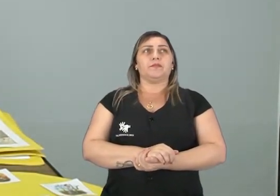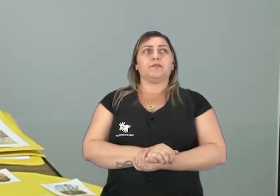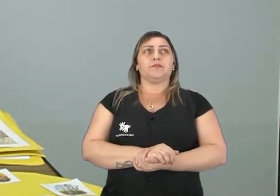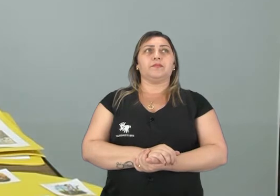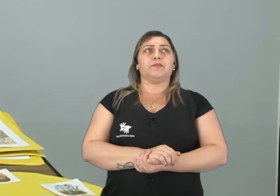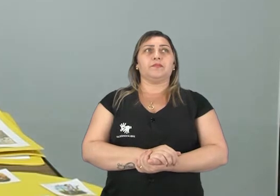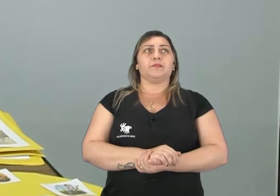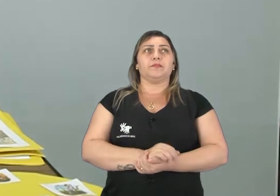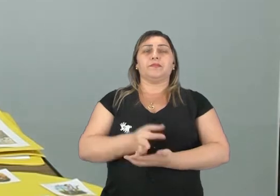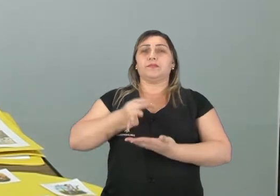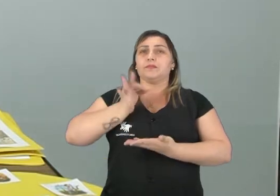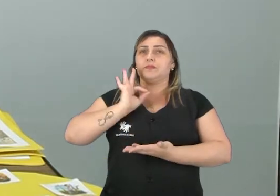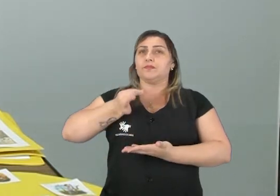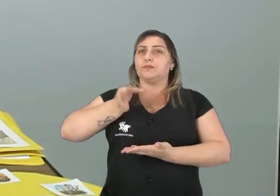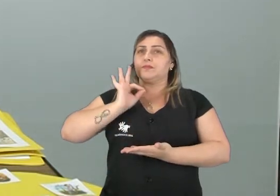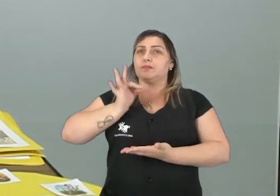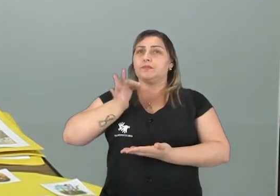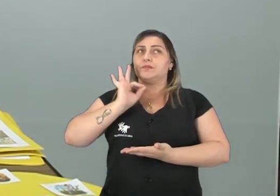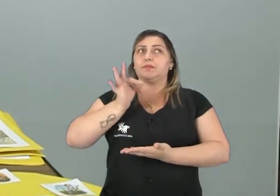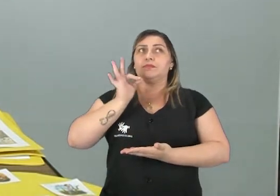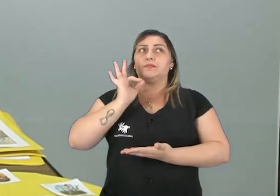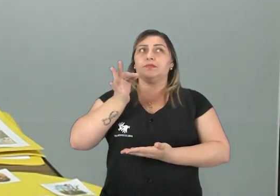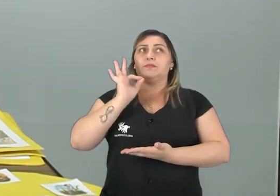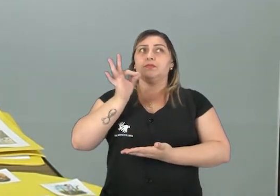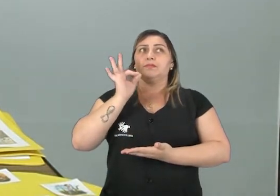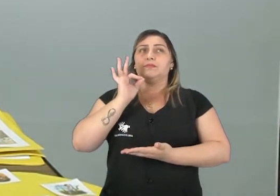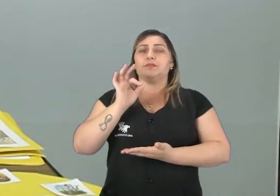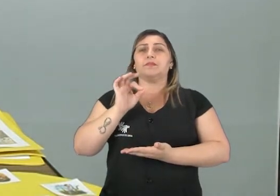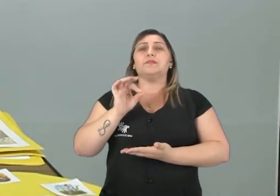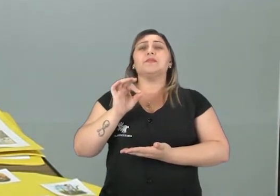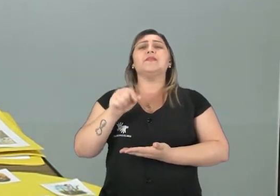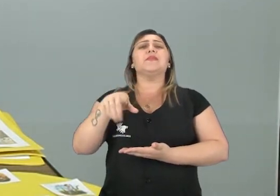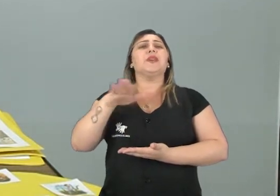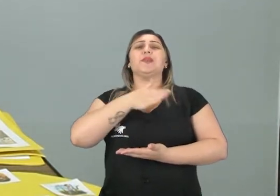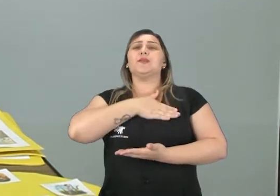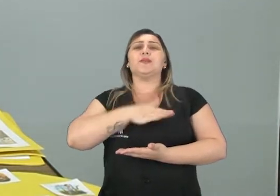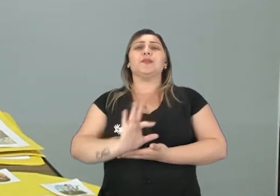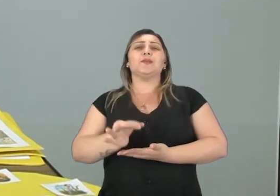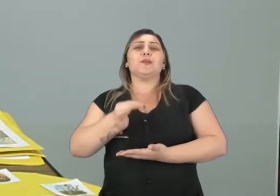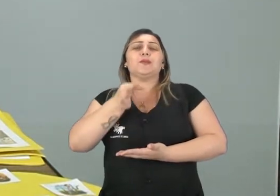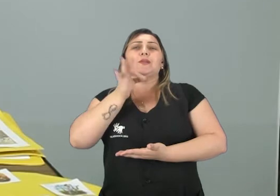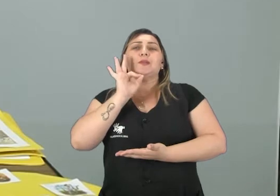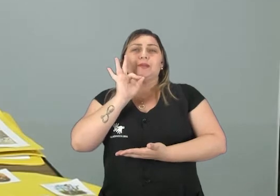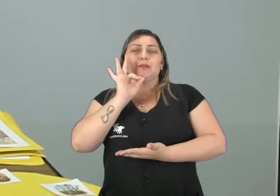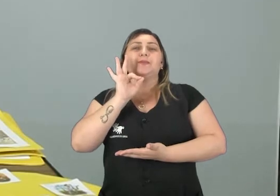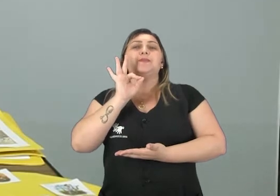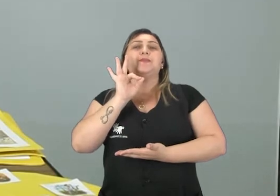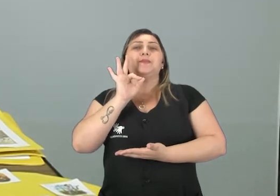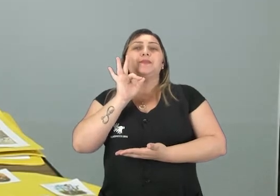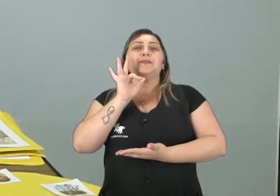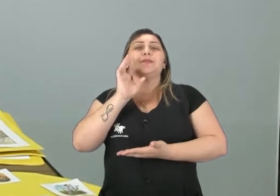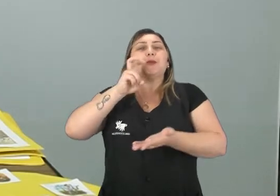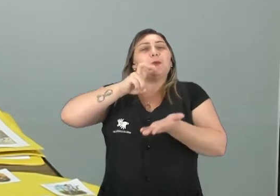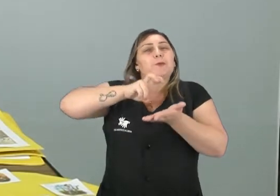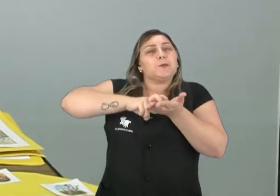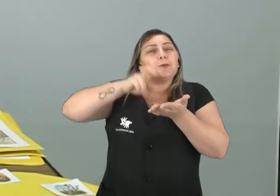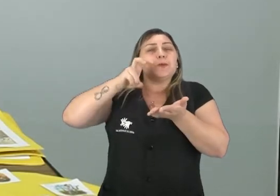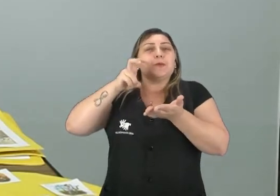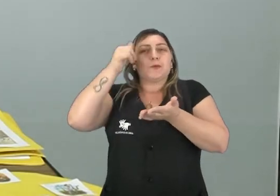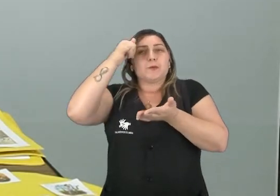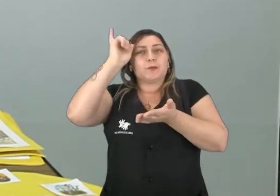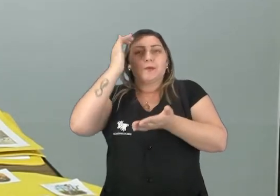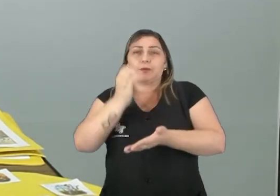o nosso café. Quem não gosta de tomar um cafezinho, café de manhã cedo com